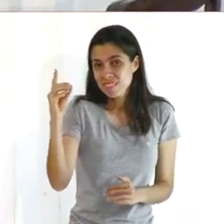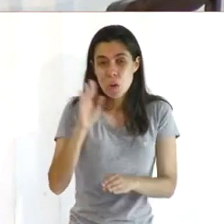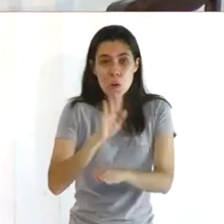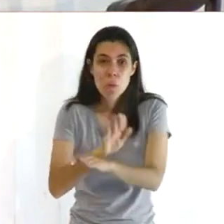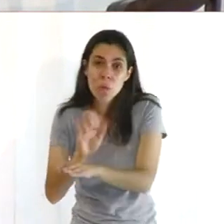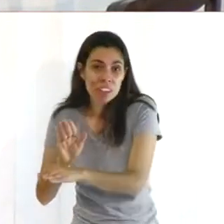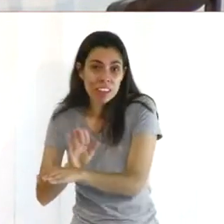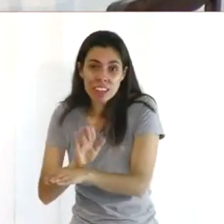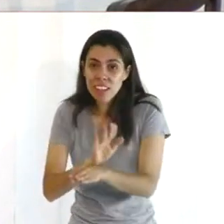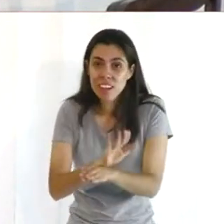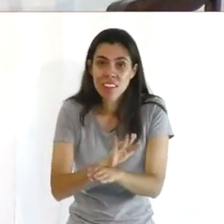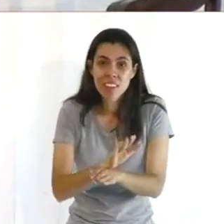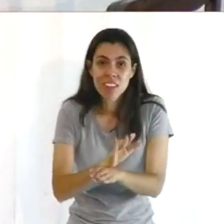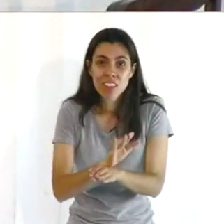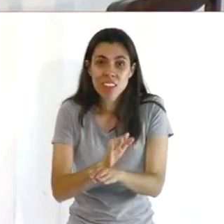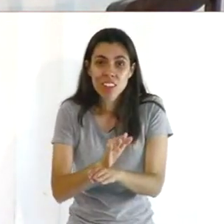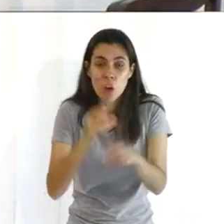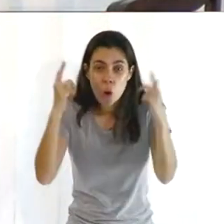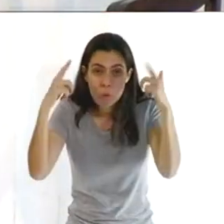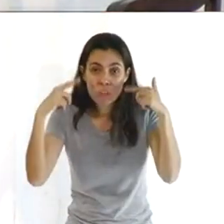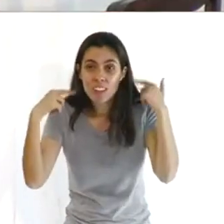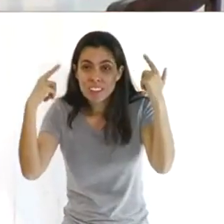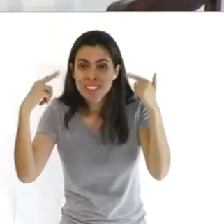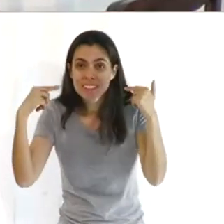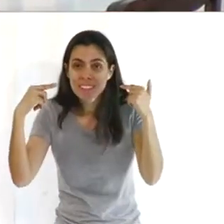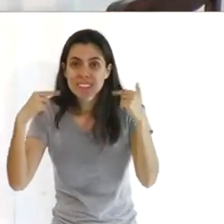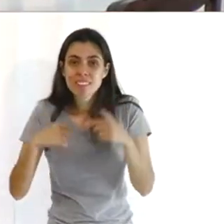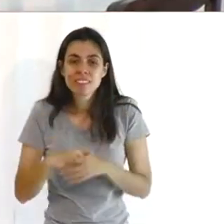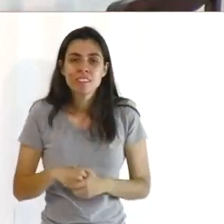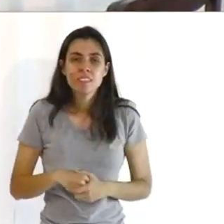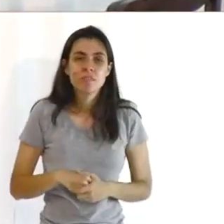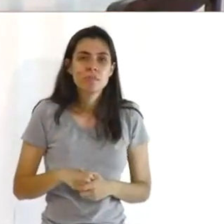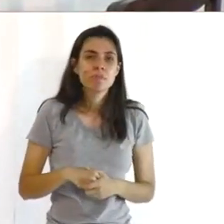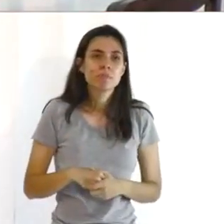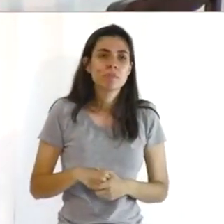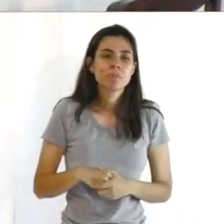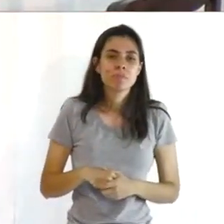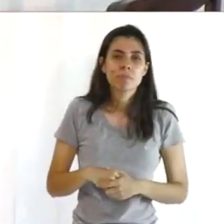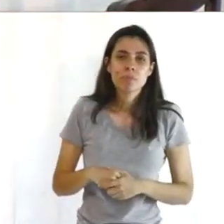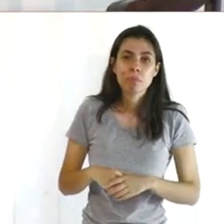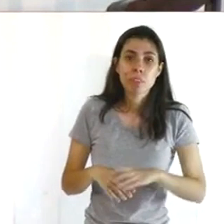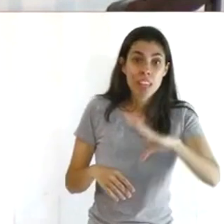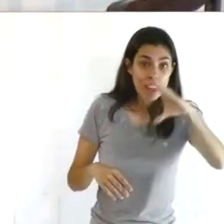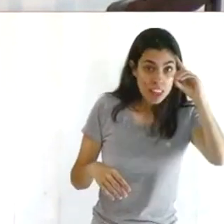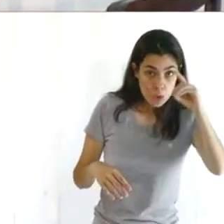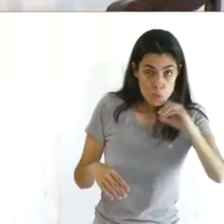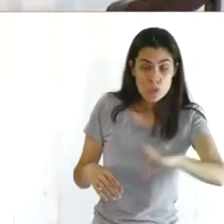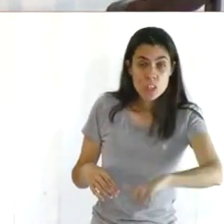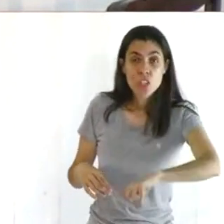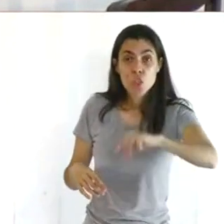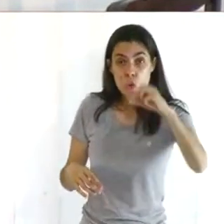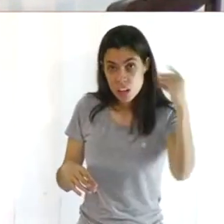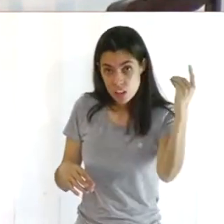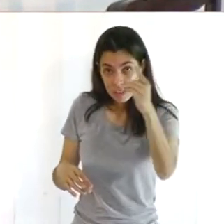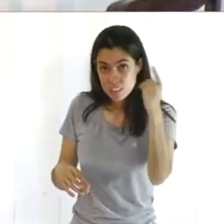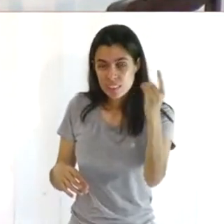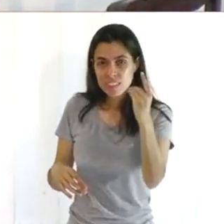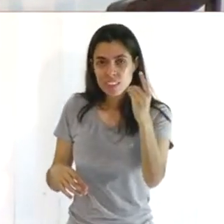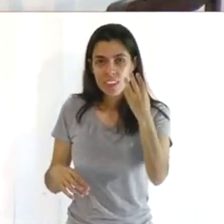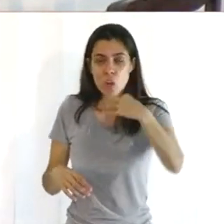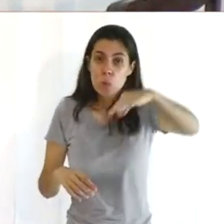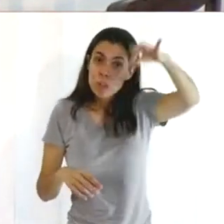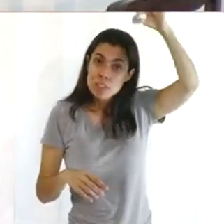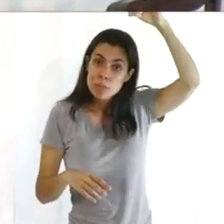seu pai. Davi é escolhido para ser o rei. O texto deixa bem claro para nós, de que o Espírito Santo de